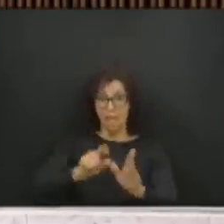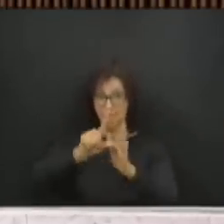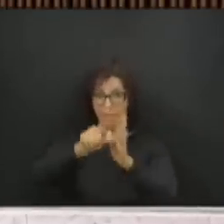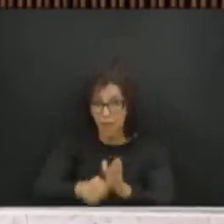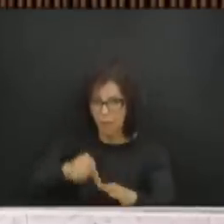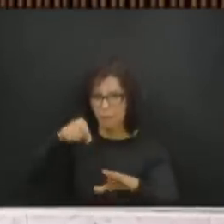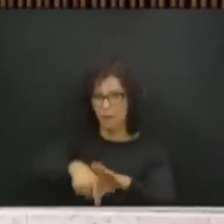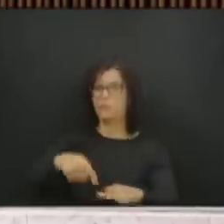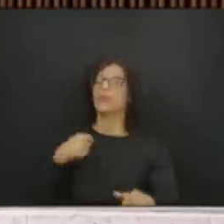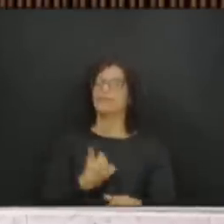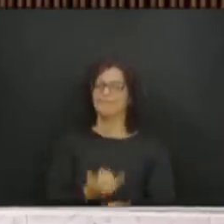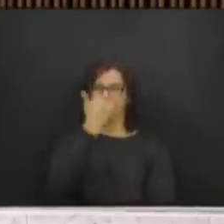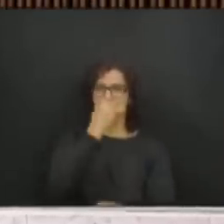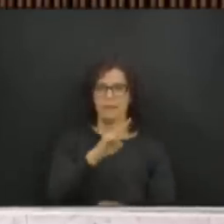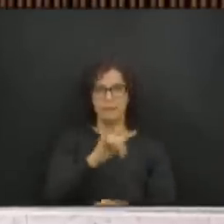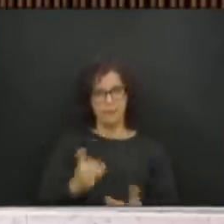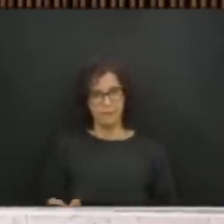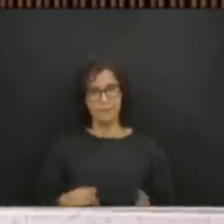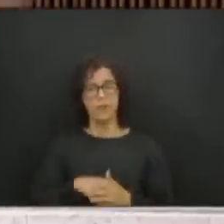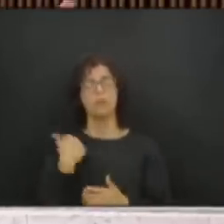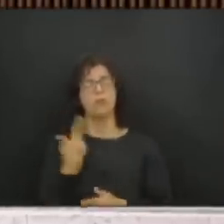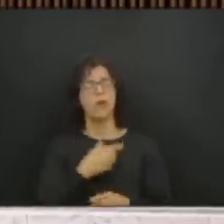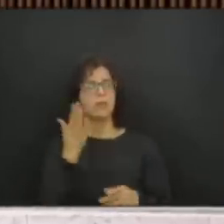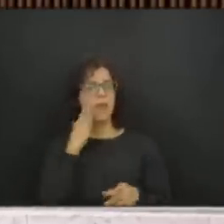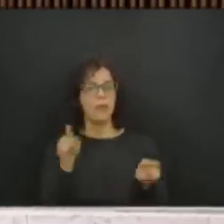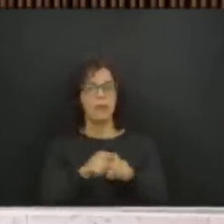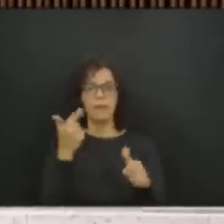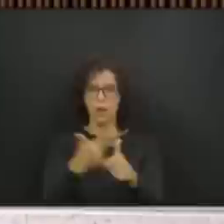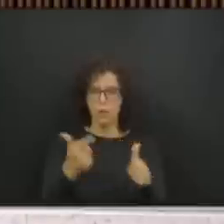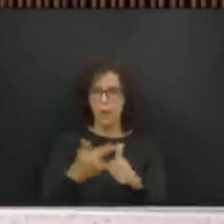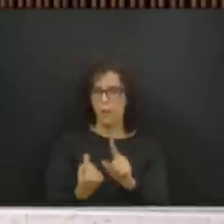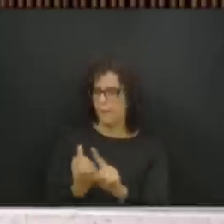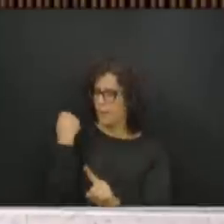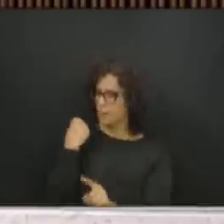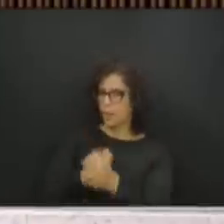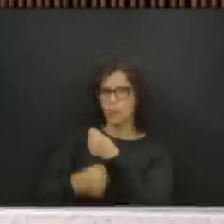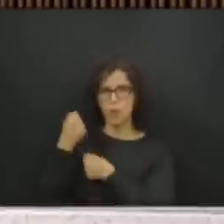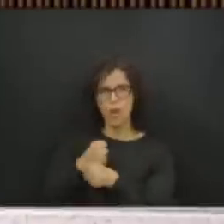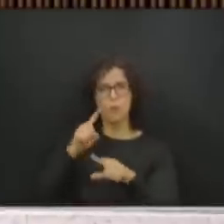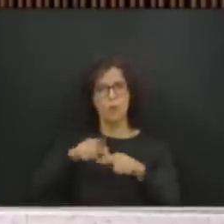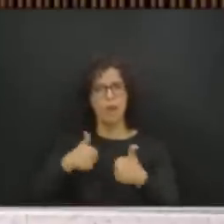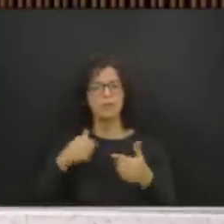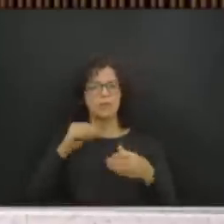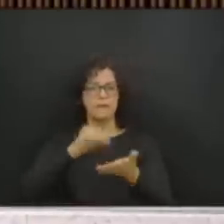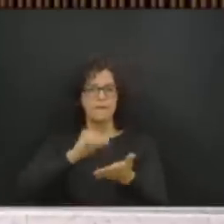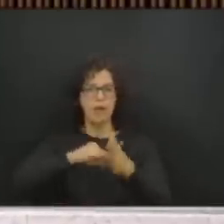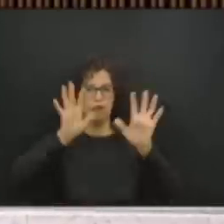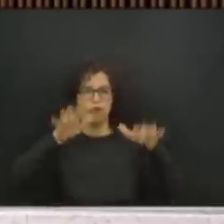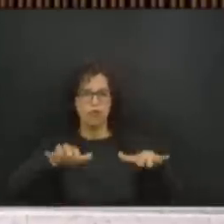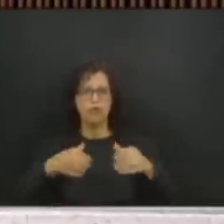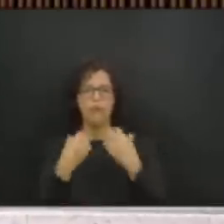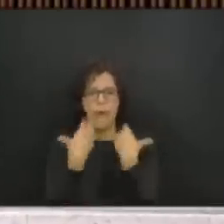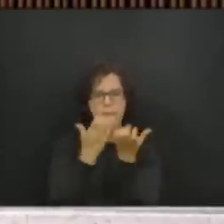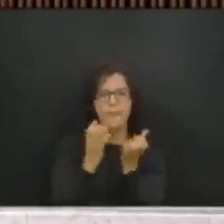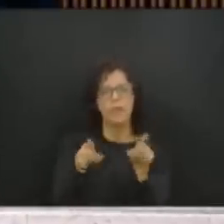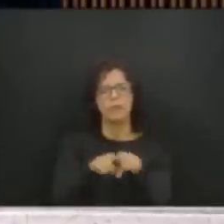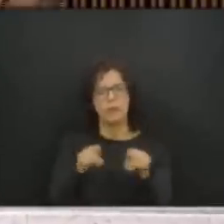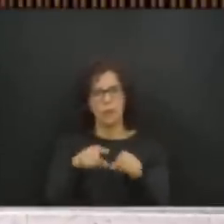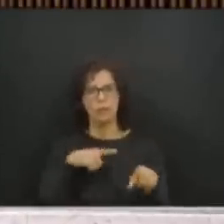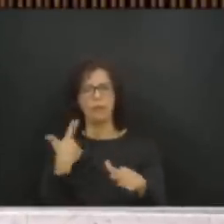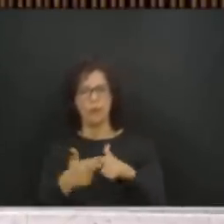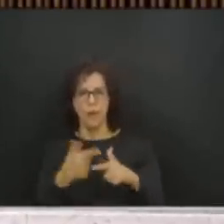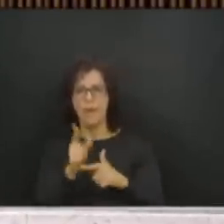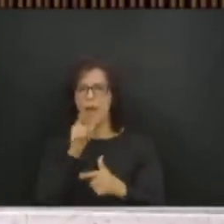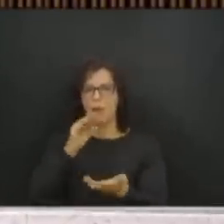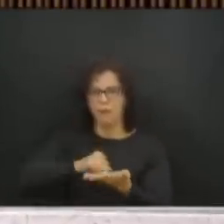no período de plantio e o transponder além dos produtos tivermos ano passado tá no querido com a safra de milho com toda a